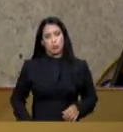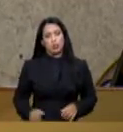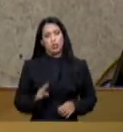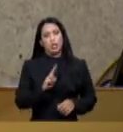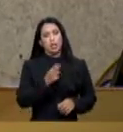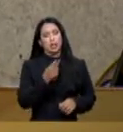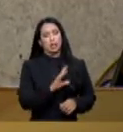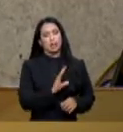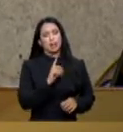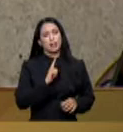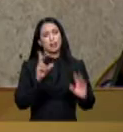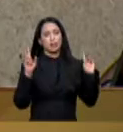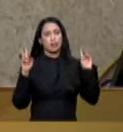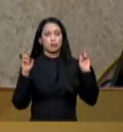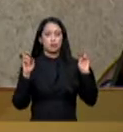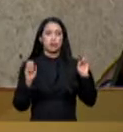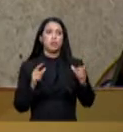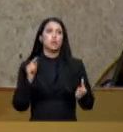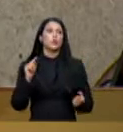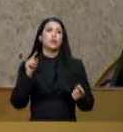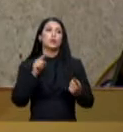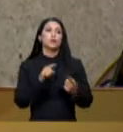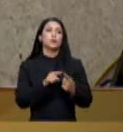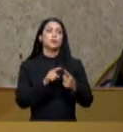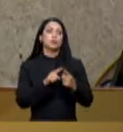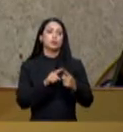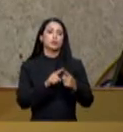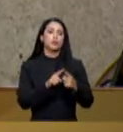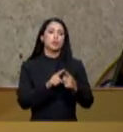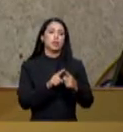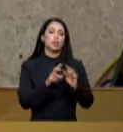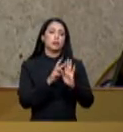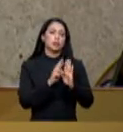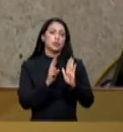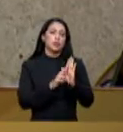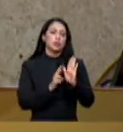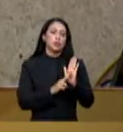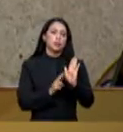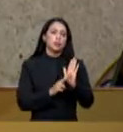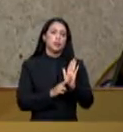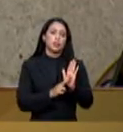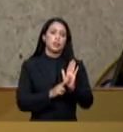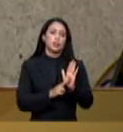que podem ser objeto de regulação pelas autarquias subnacionais.